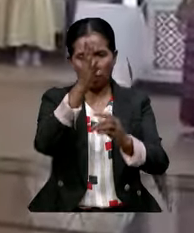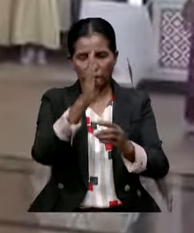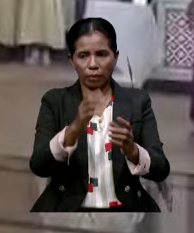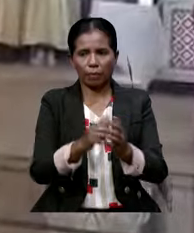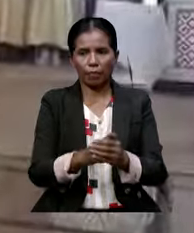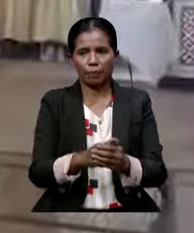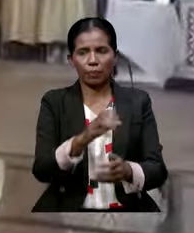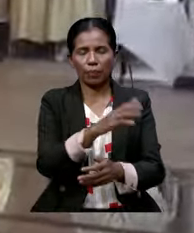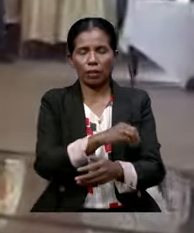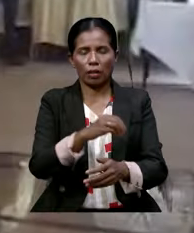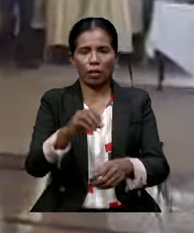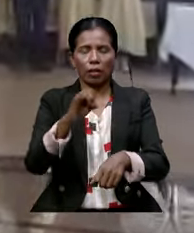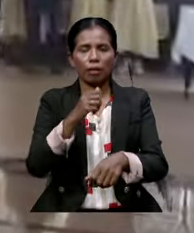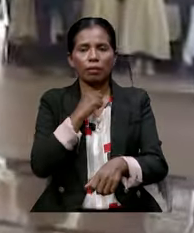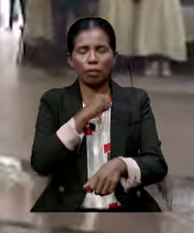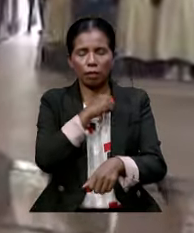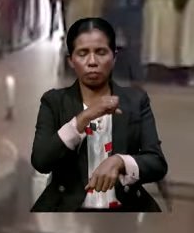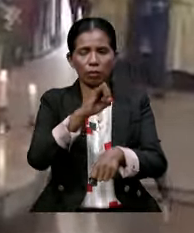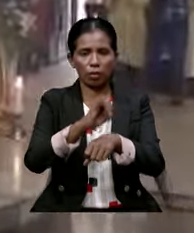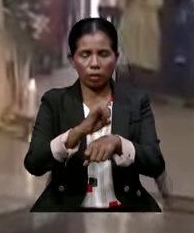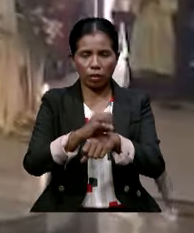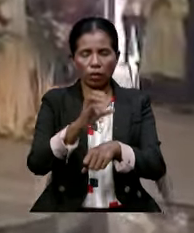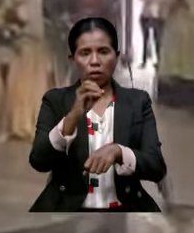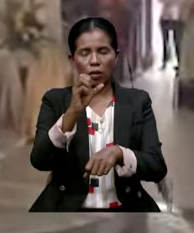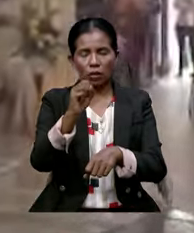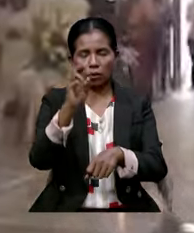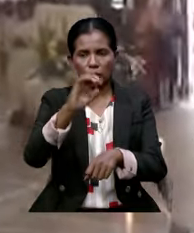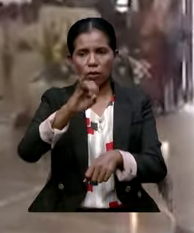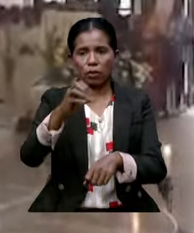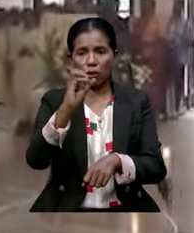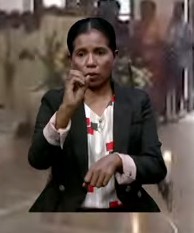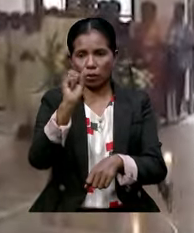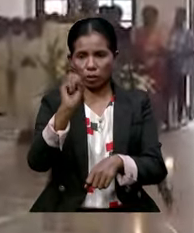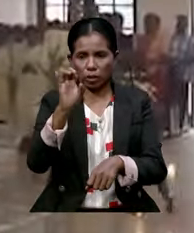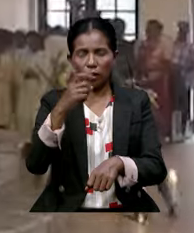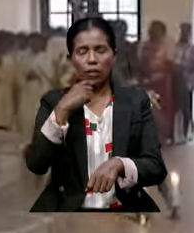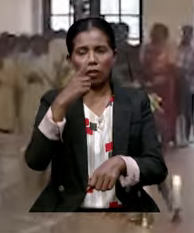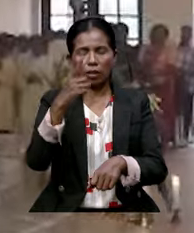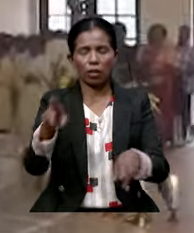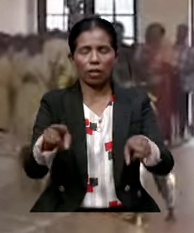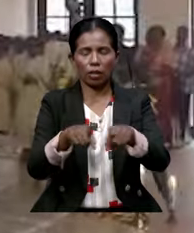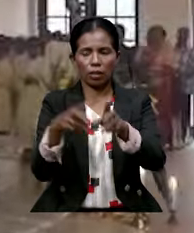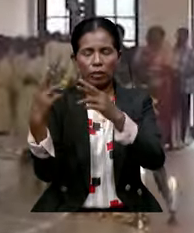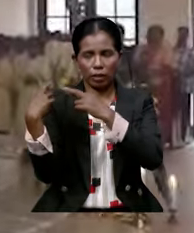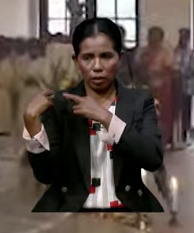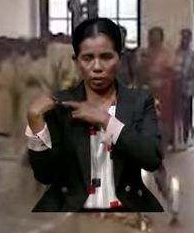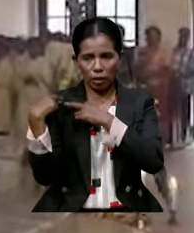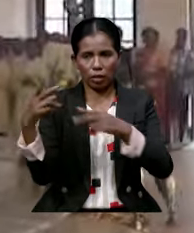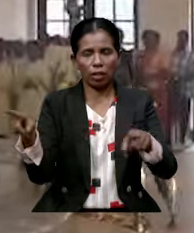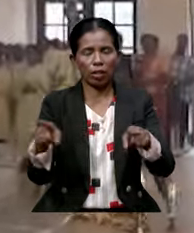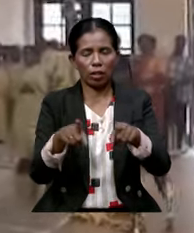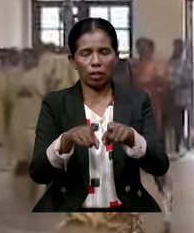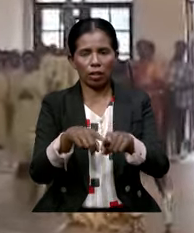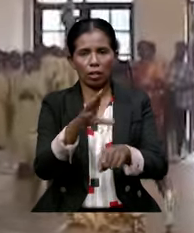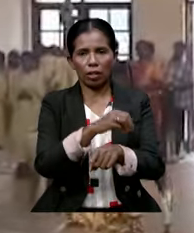Parco Santa Teresinha do Menino Jesus Ossu, Padre José Gonzaga Teten, assume Knar Nudar sai parco ni a